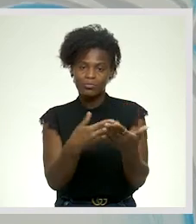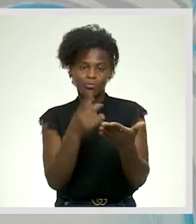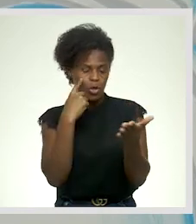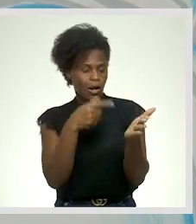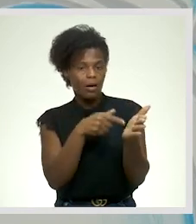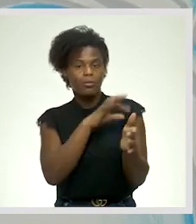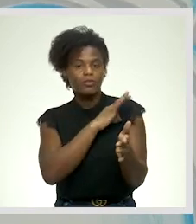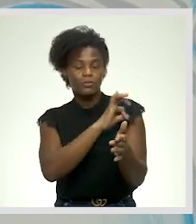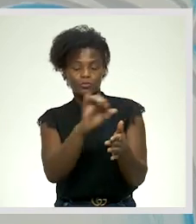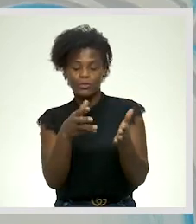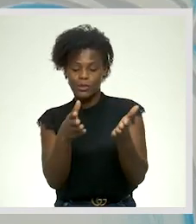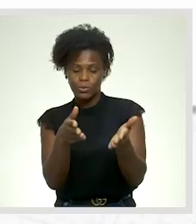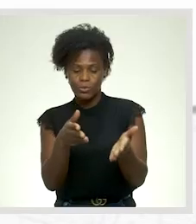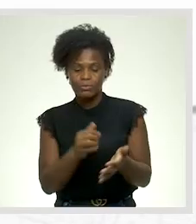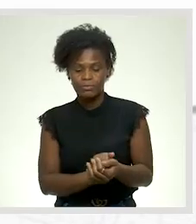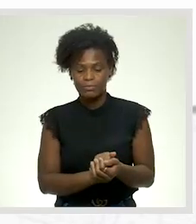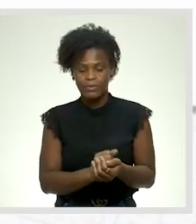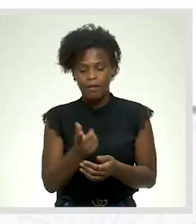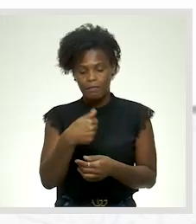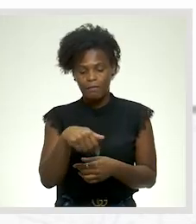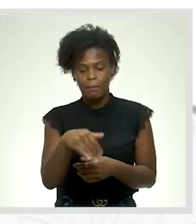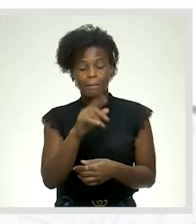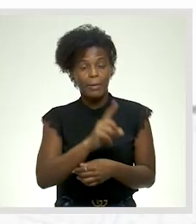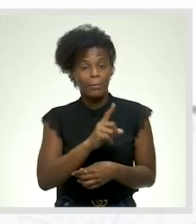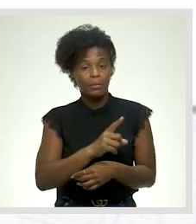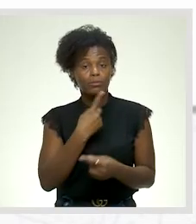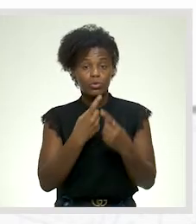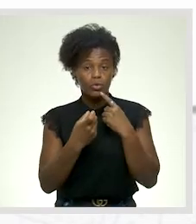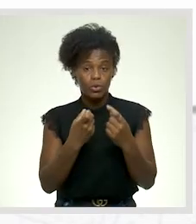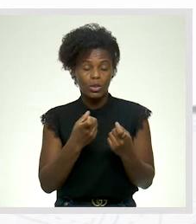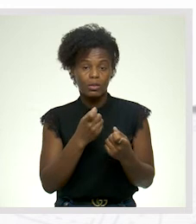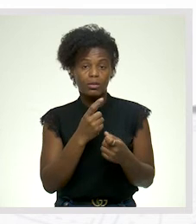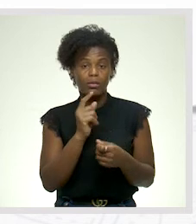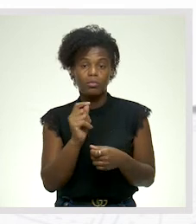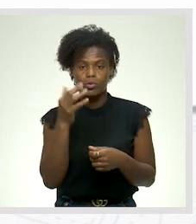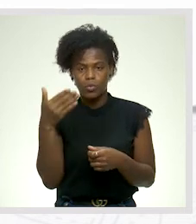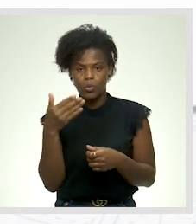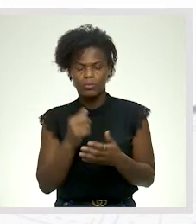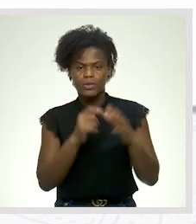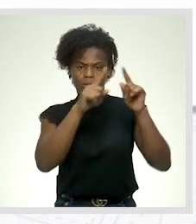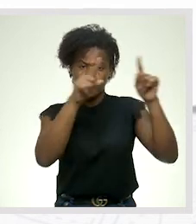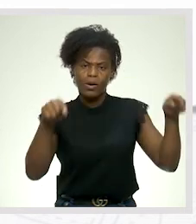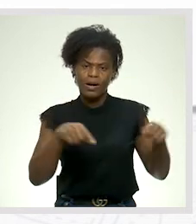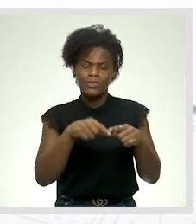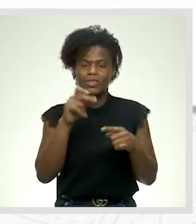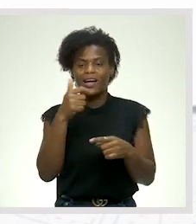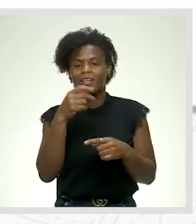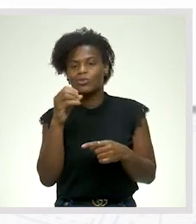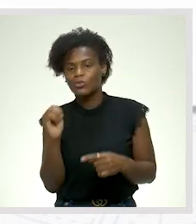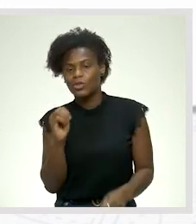professor para ajudar. Então, vamos já com a primeira pergunta. Ponto 1. Enquadre os seguintes atos locutórios